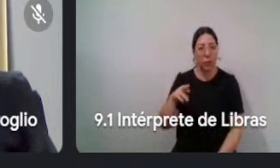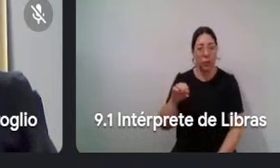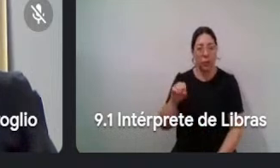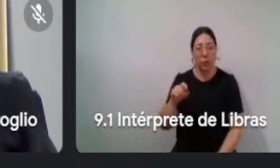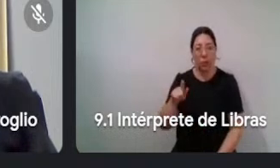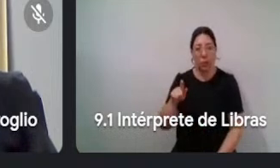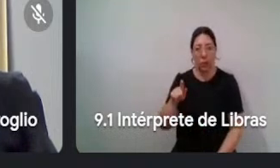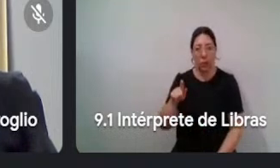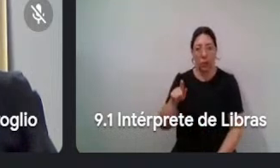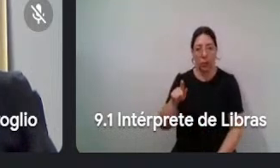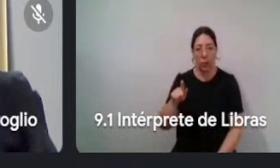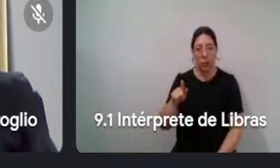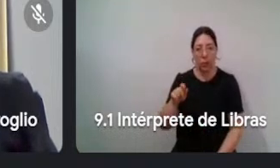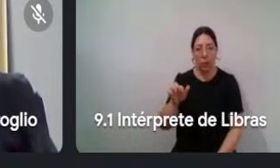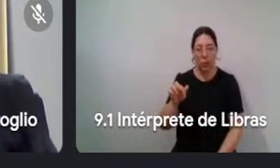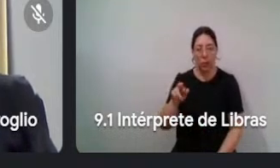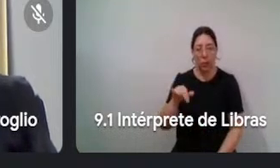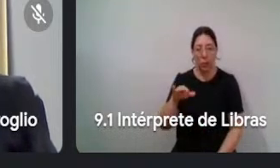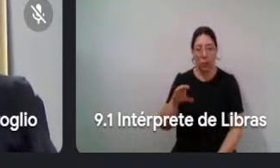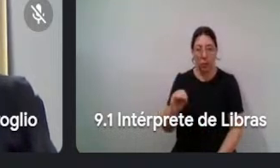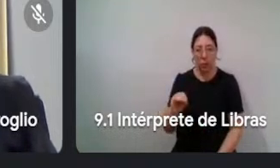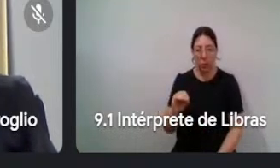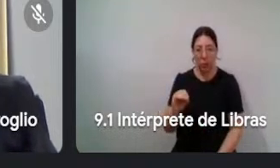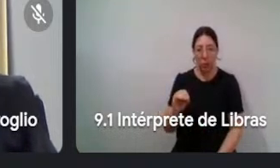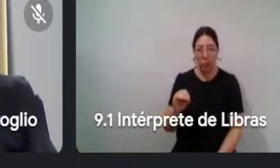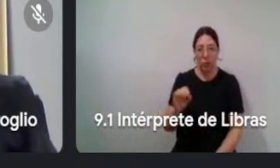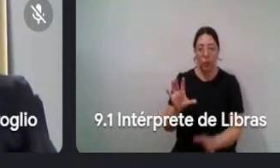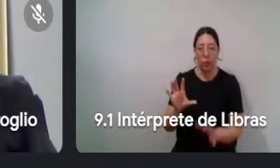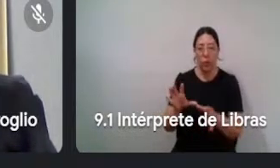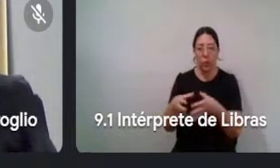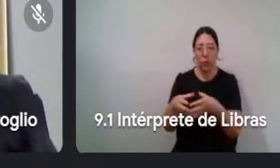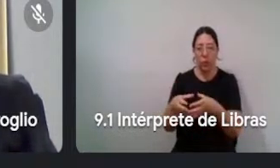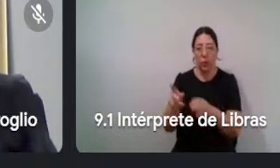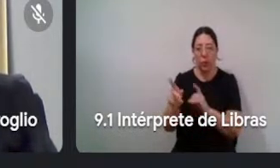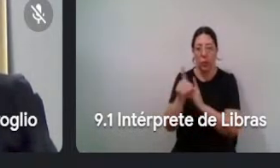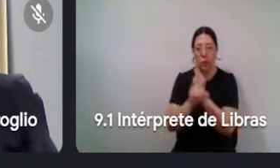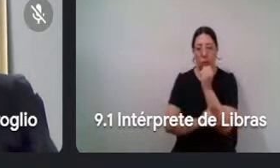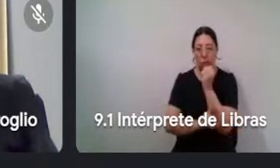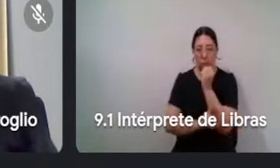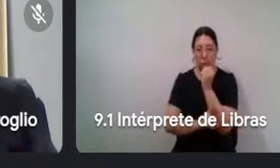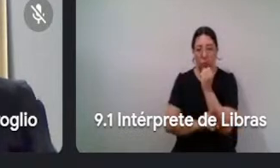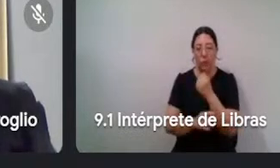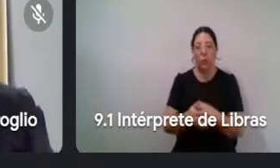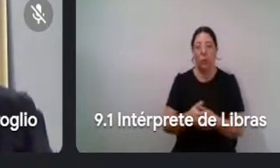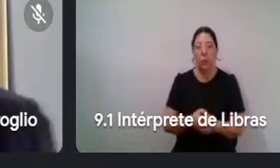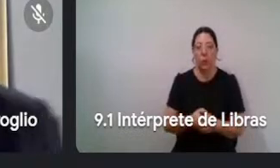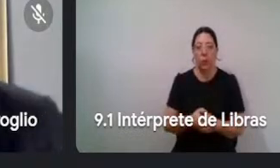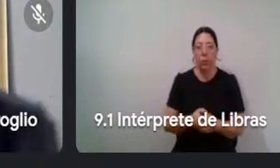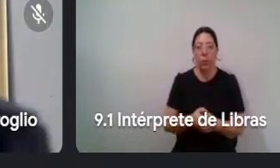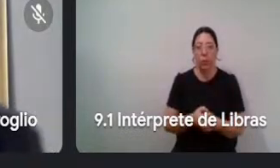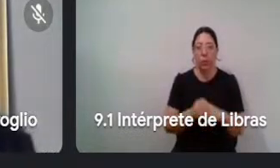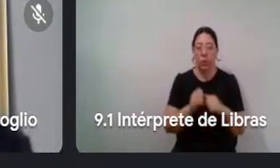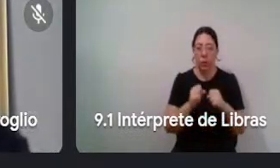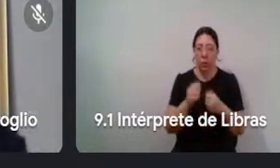por Dianópolis pelo bem comum. Com a palavra, então, o desembargador Eurípides do Carmo Lamounier.